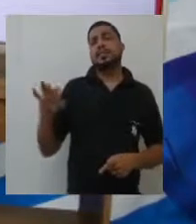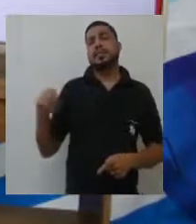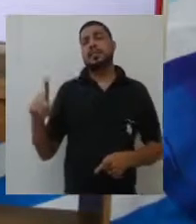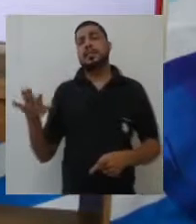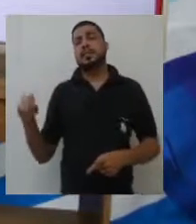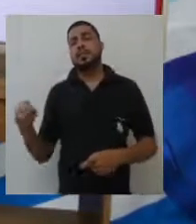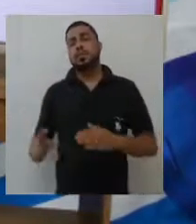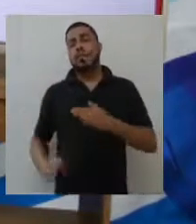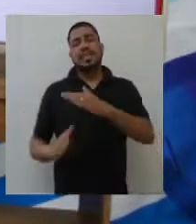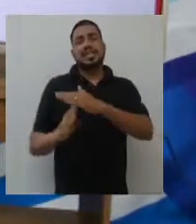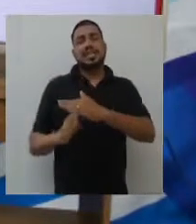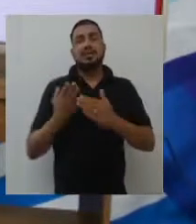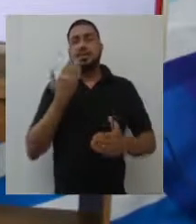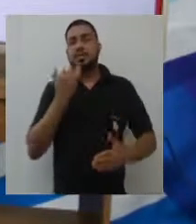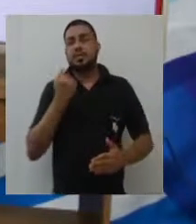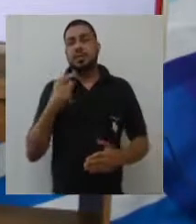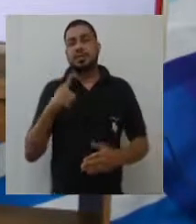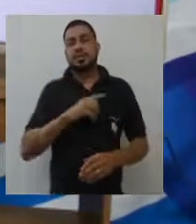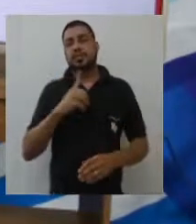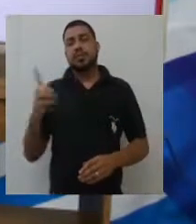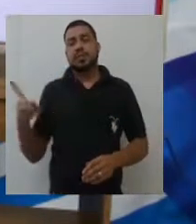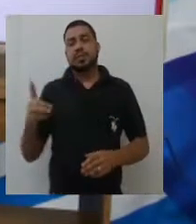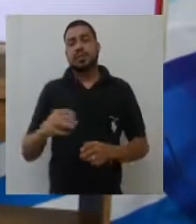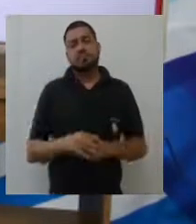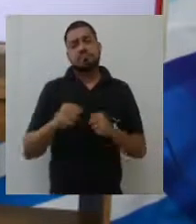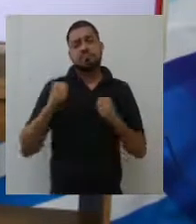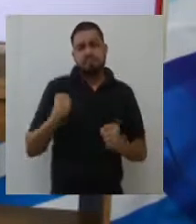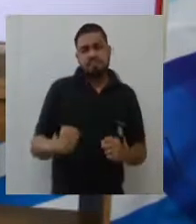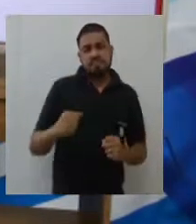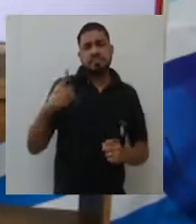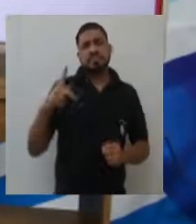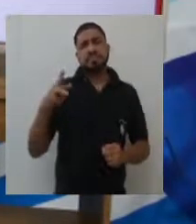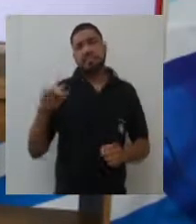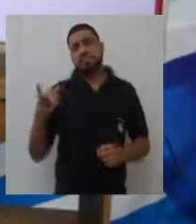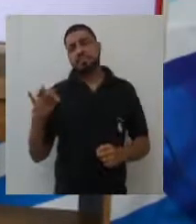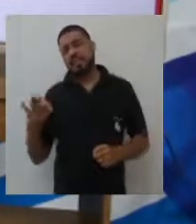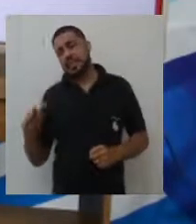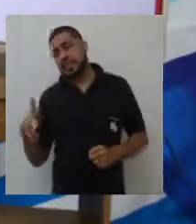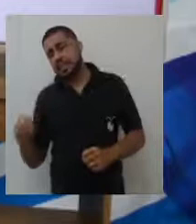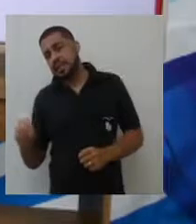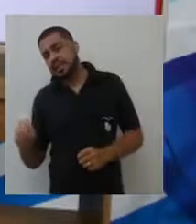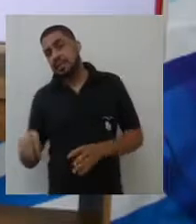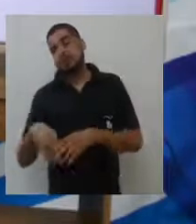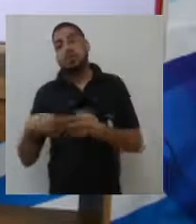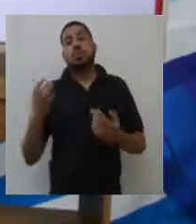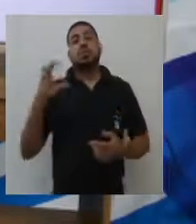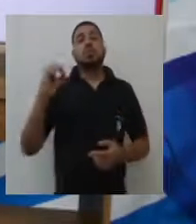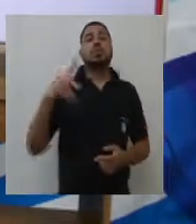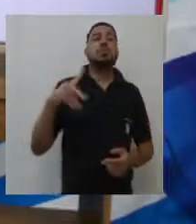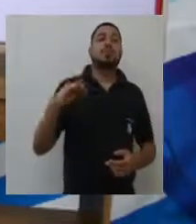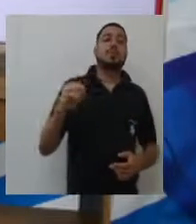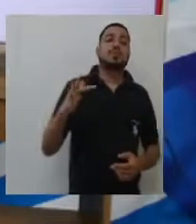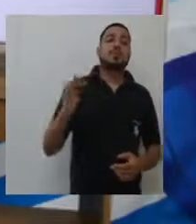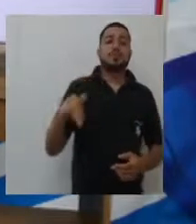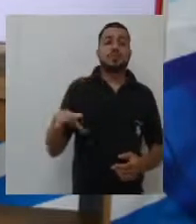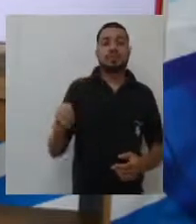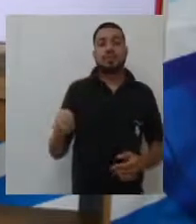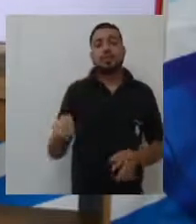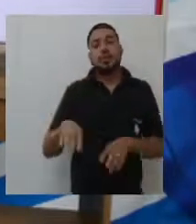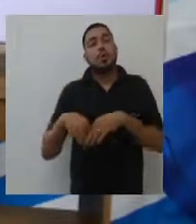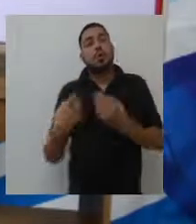excesso de alimento que eu estive durante o dia. Pode ser precipitado, pode ser corpo de fundo, ou pode ser fundo